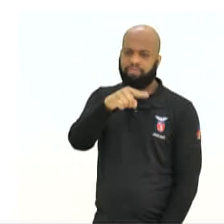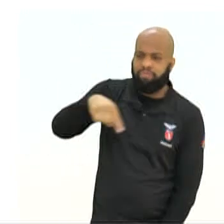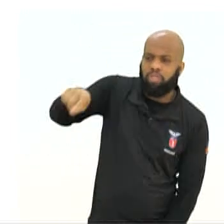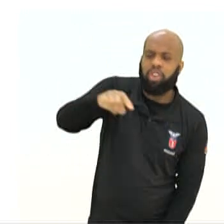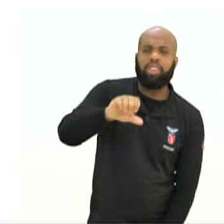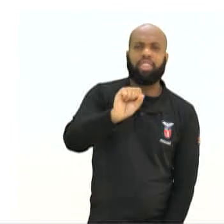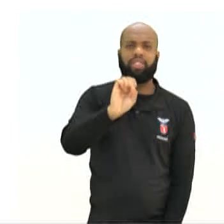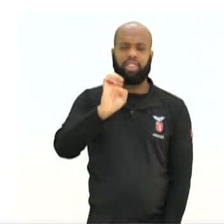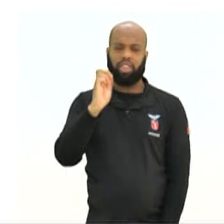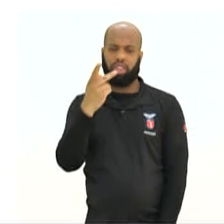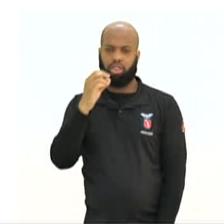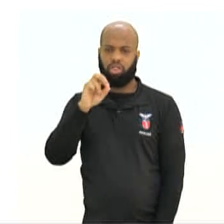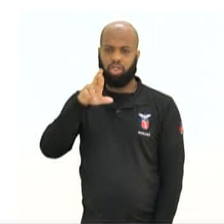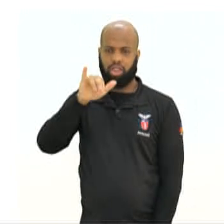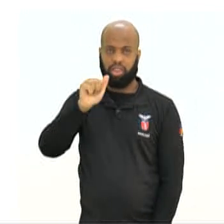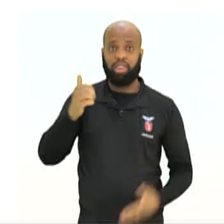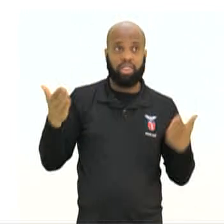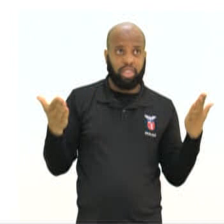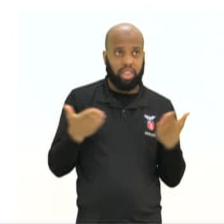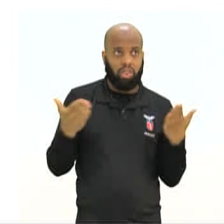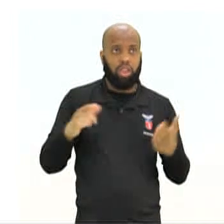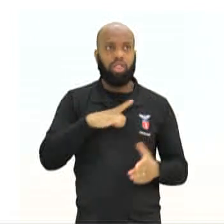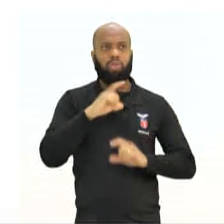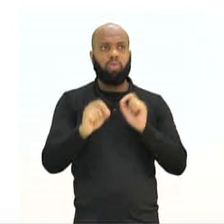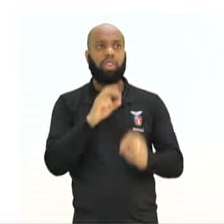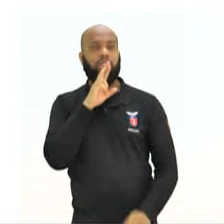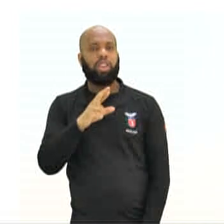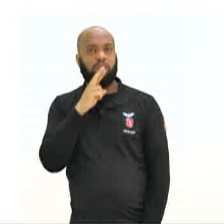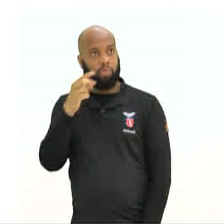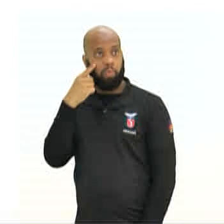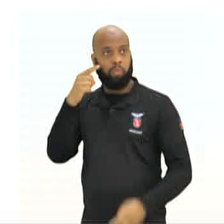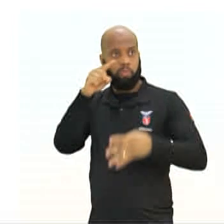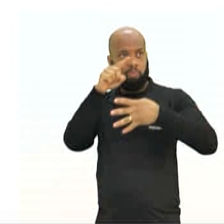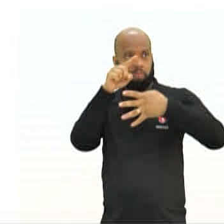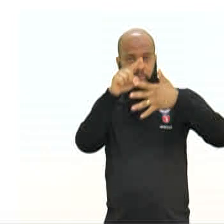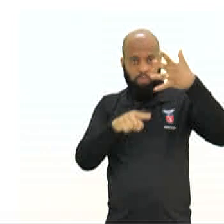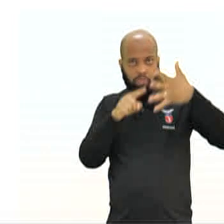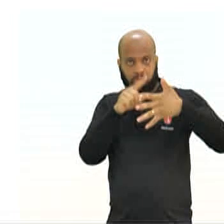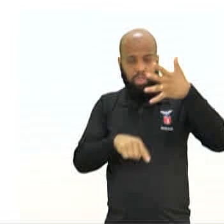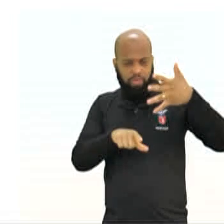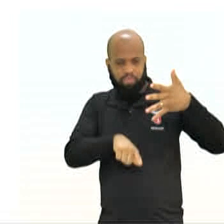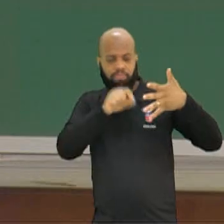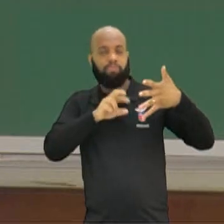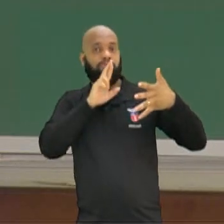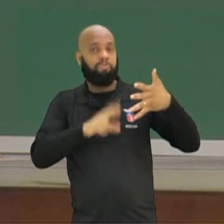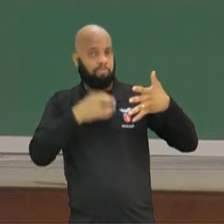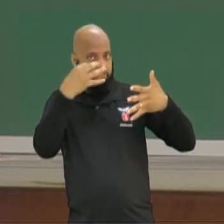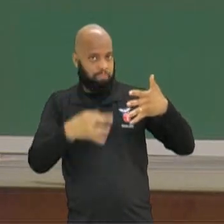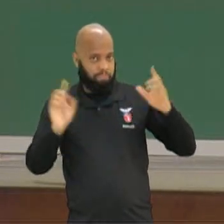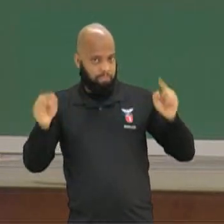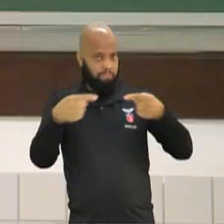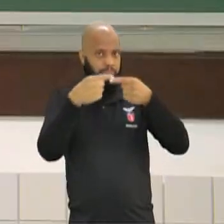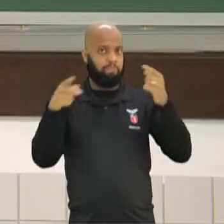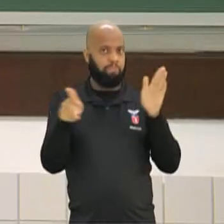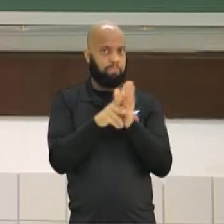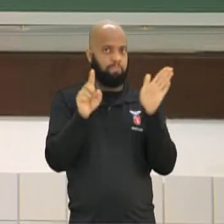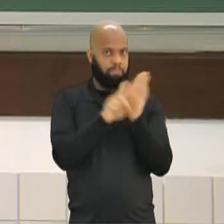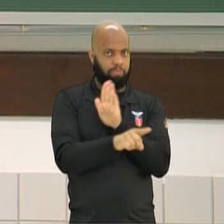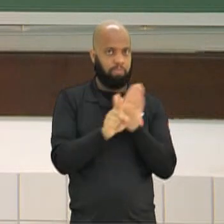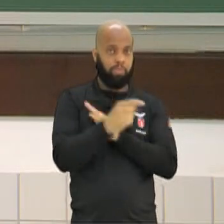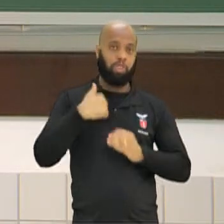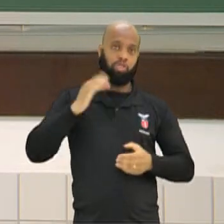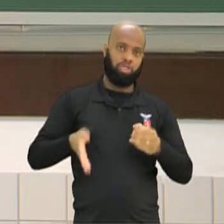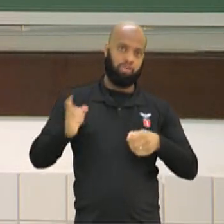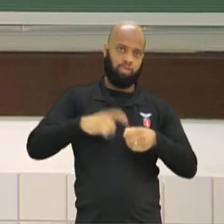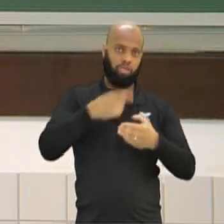dada por meio da... Então eu peço que vocês, vamos responder aqui, ó. Peço que vocês me respondam as assertivas aqui, ó, e eu já volto